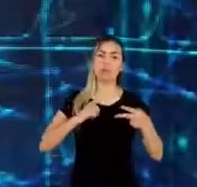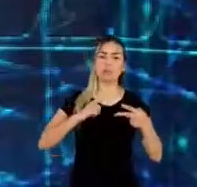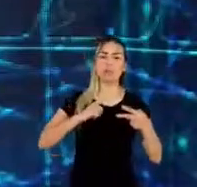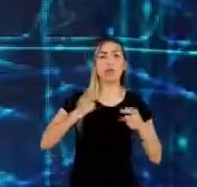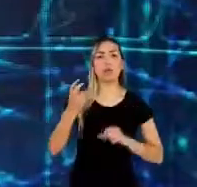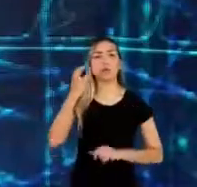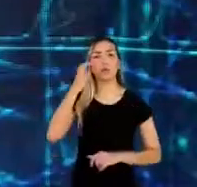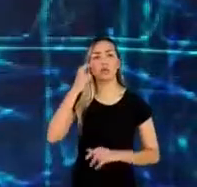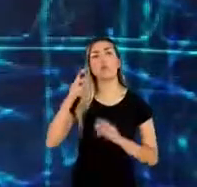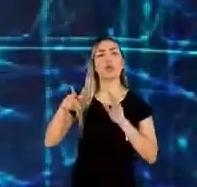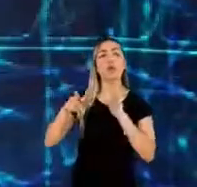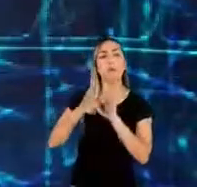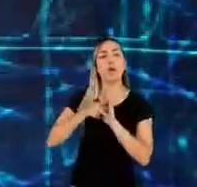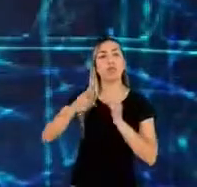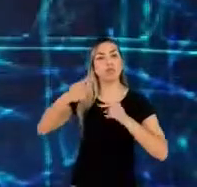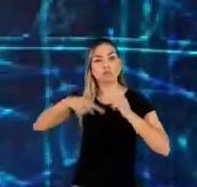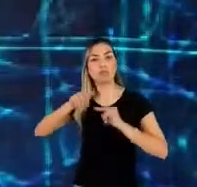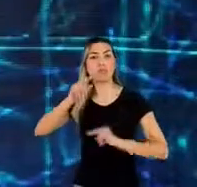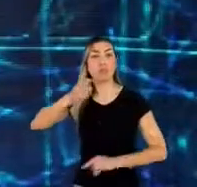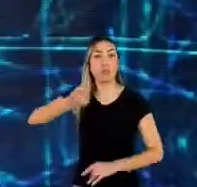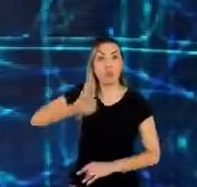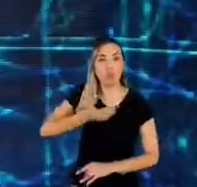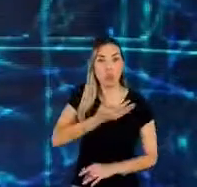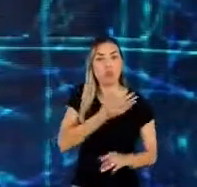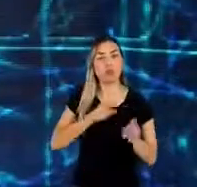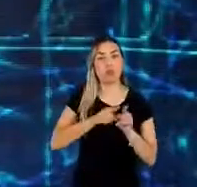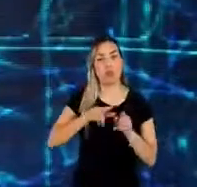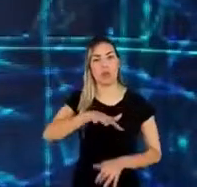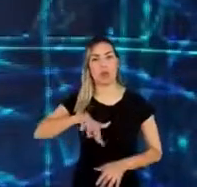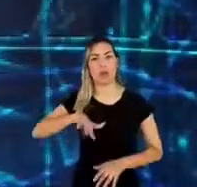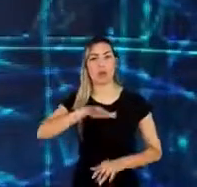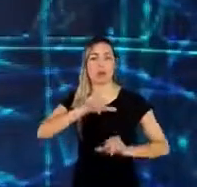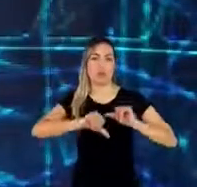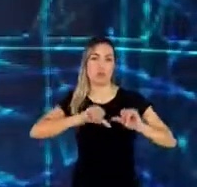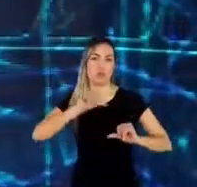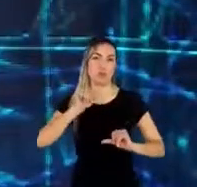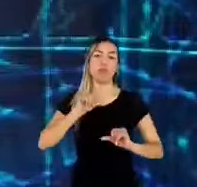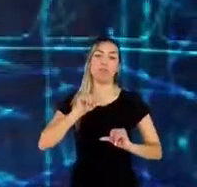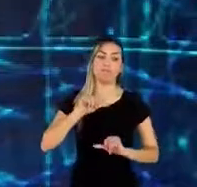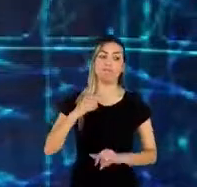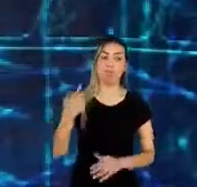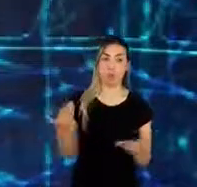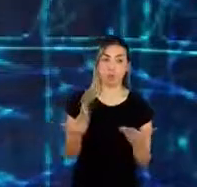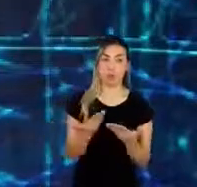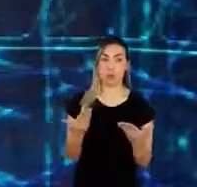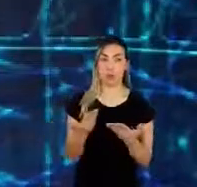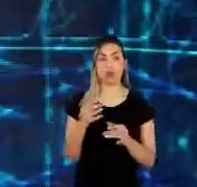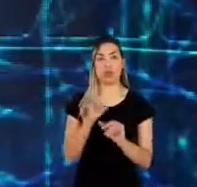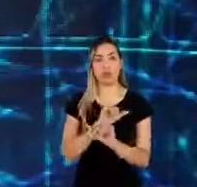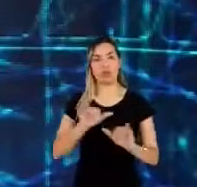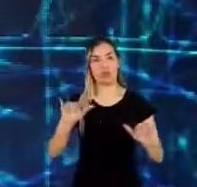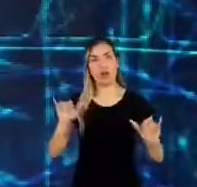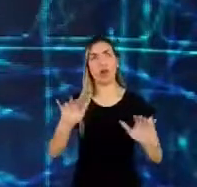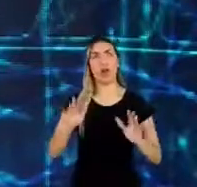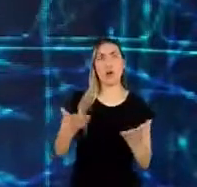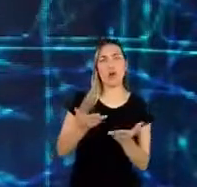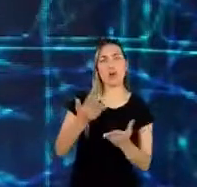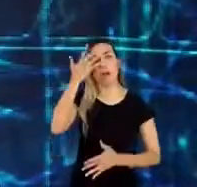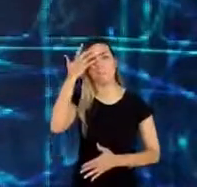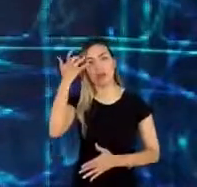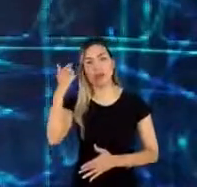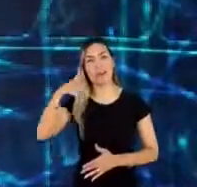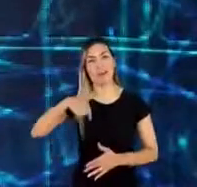de modernização e de transformação procê tua é tudo que a gente vai falar hoje aqui hoje amanhã no nosso